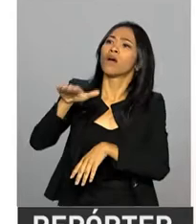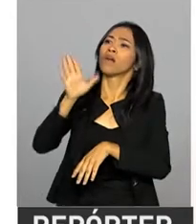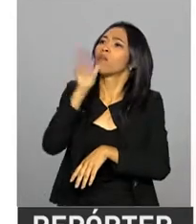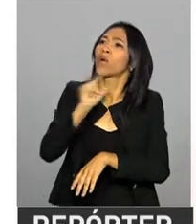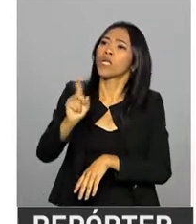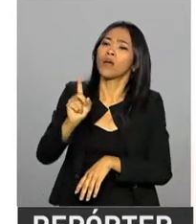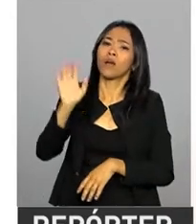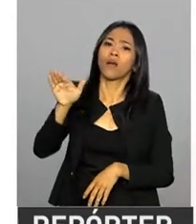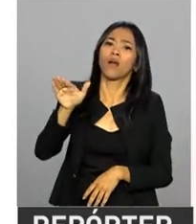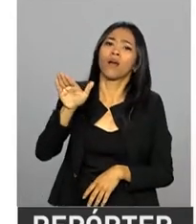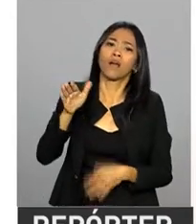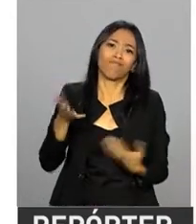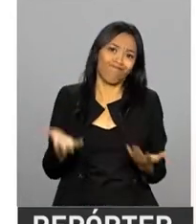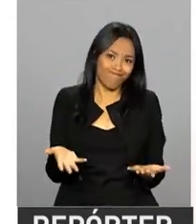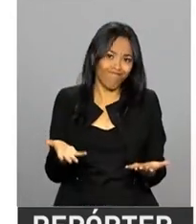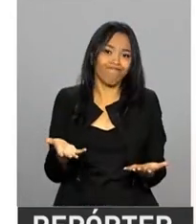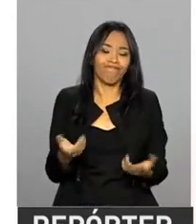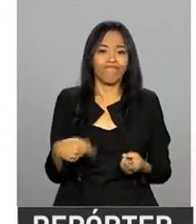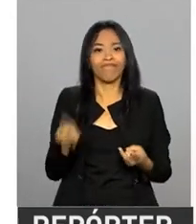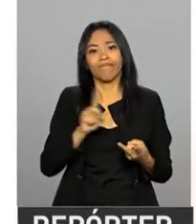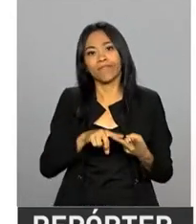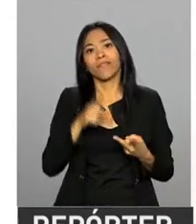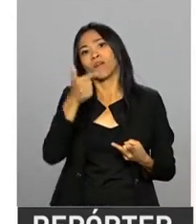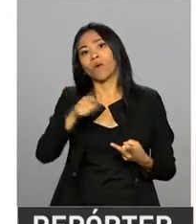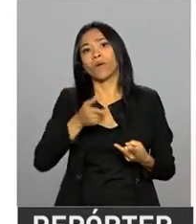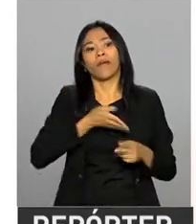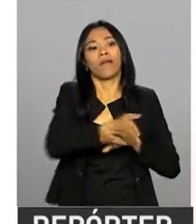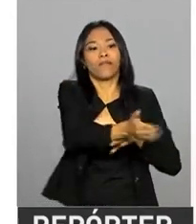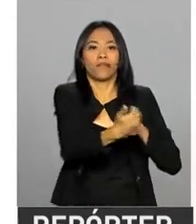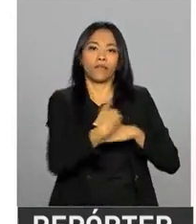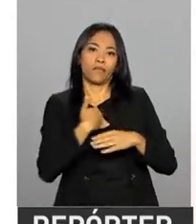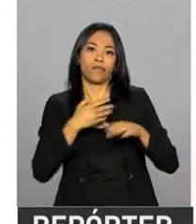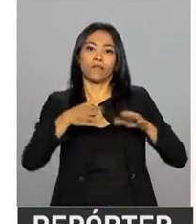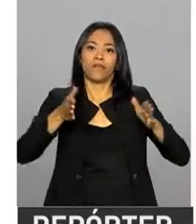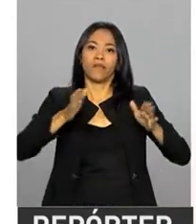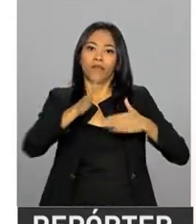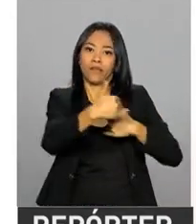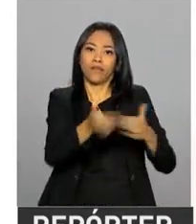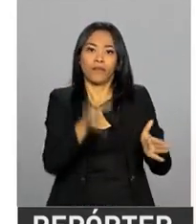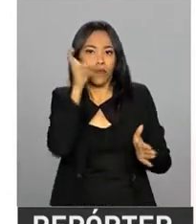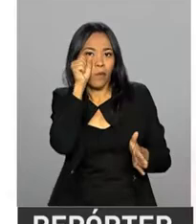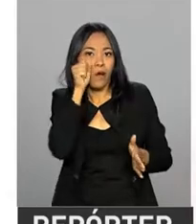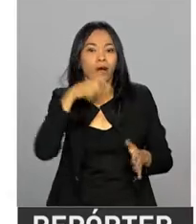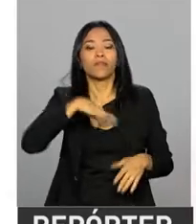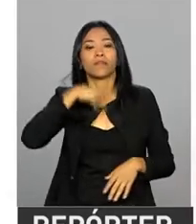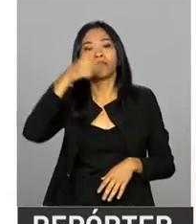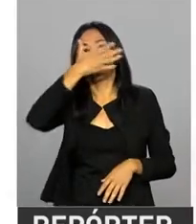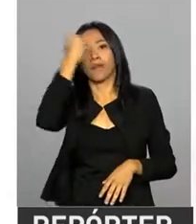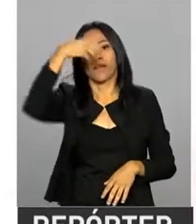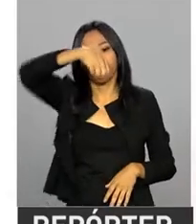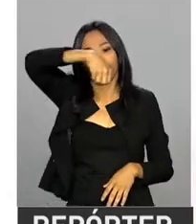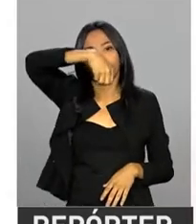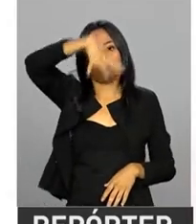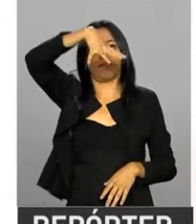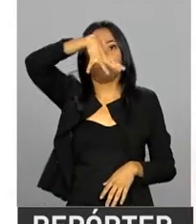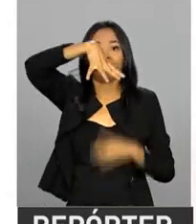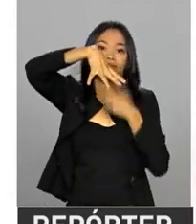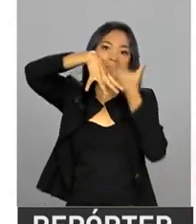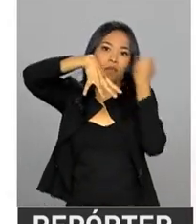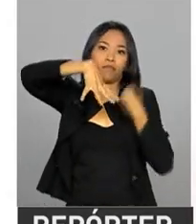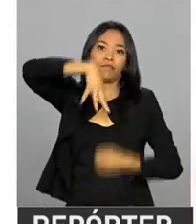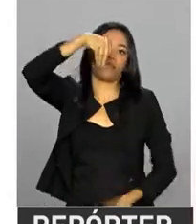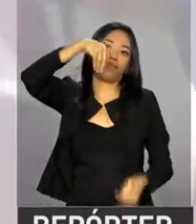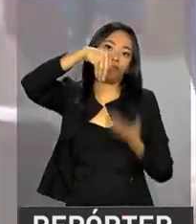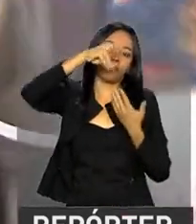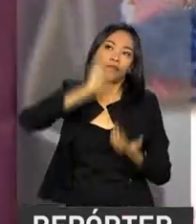demora muito e entrar e sair do quarto dos lugares sem apagar a luz isso é uma constante o tempo está